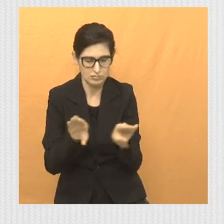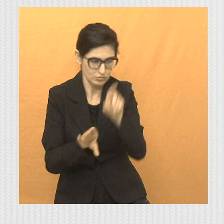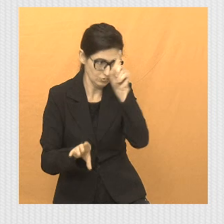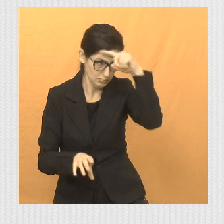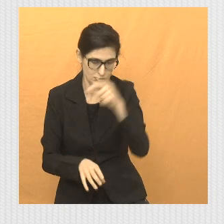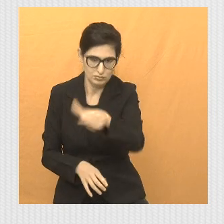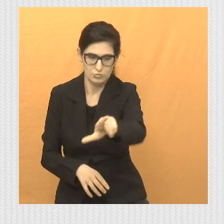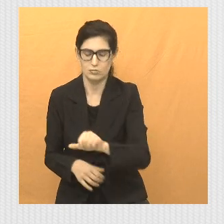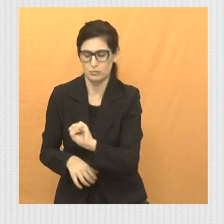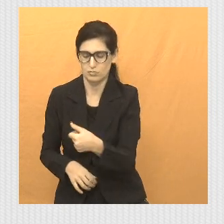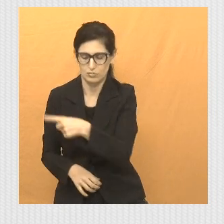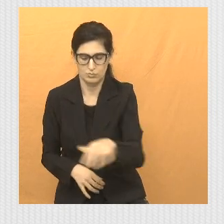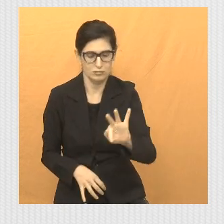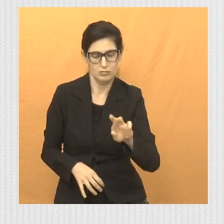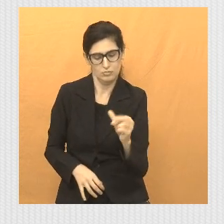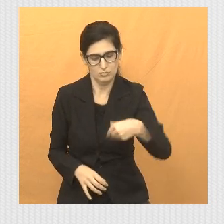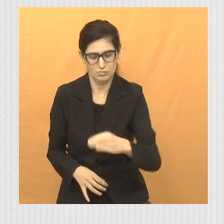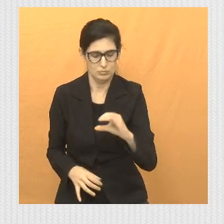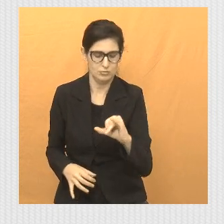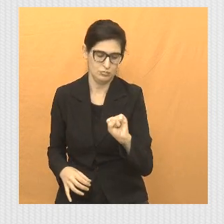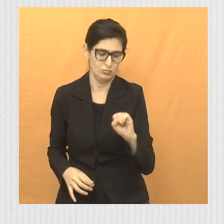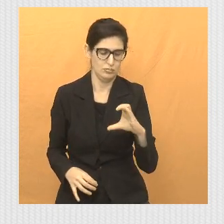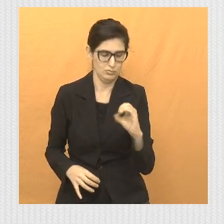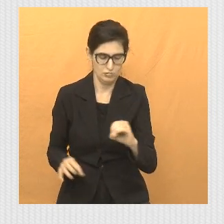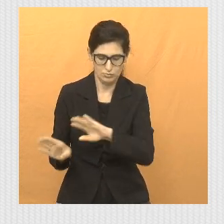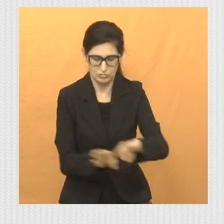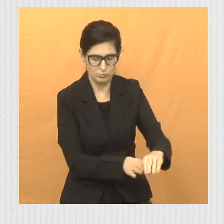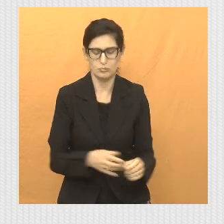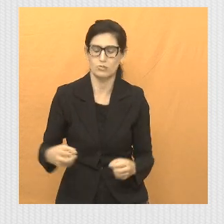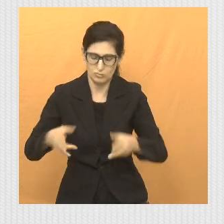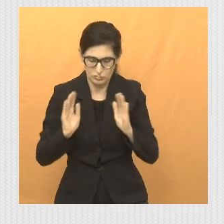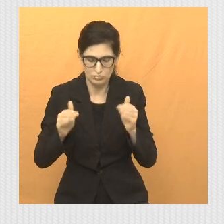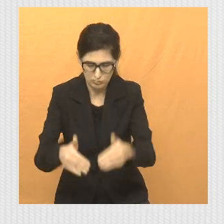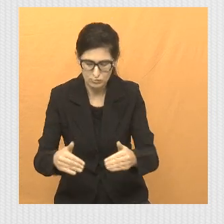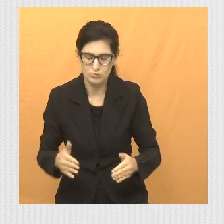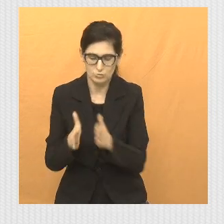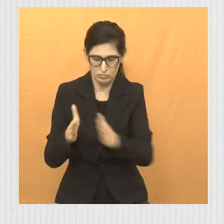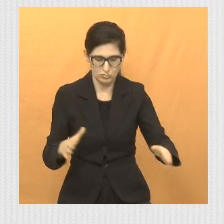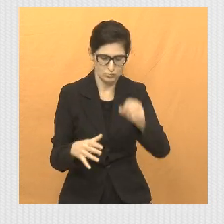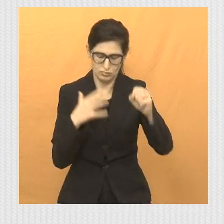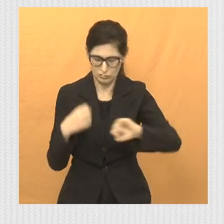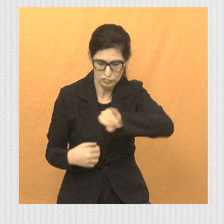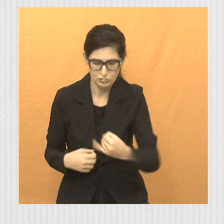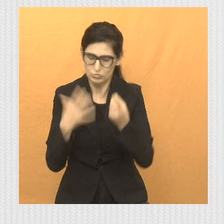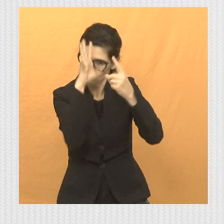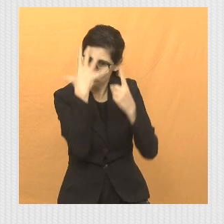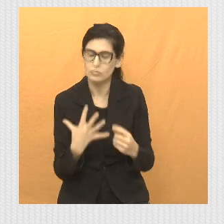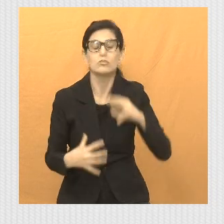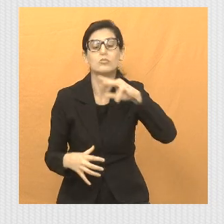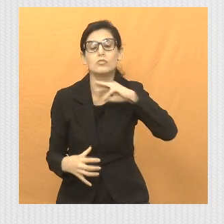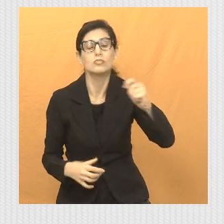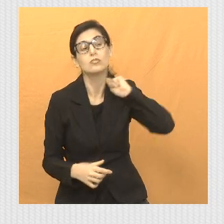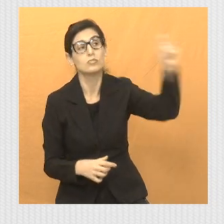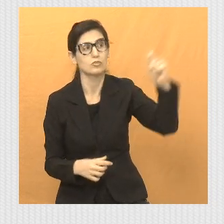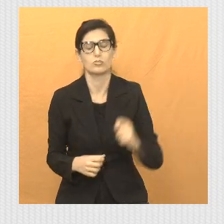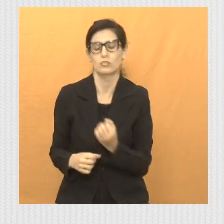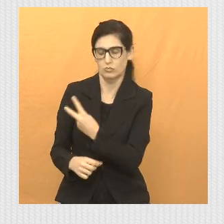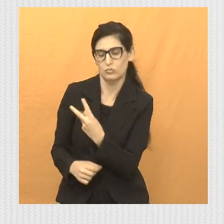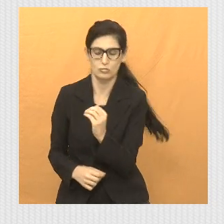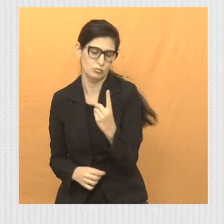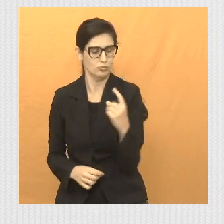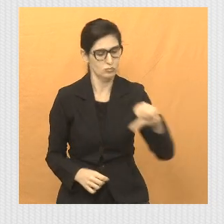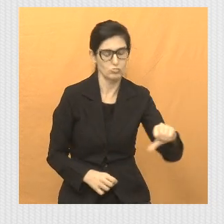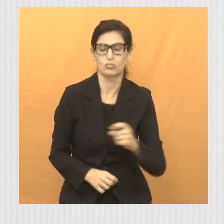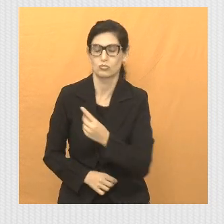Procedimentos especializados. Fechamos o primeiro quadrimestre de 2019 com